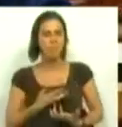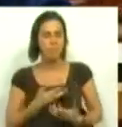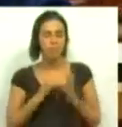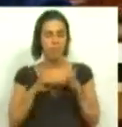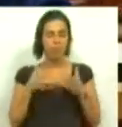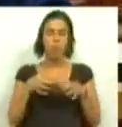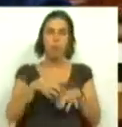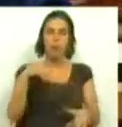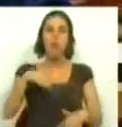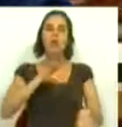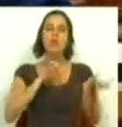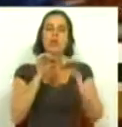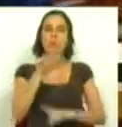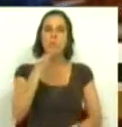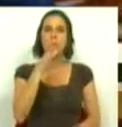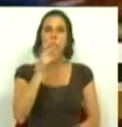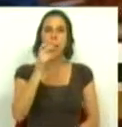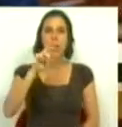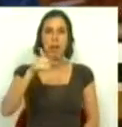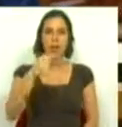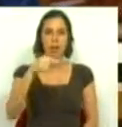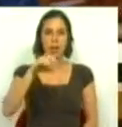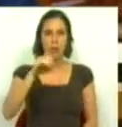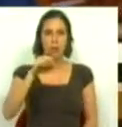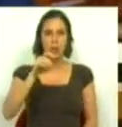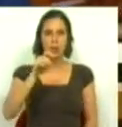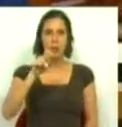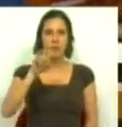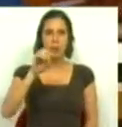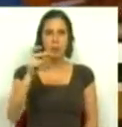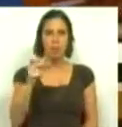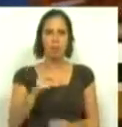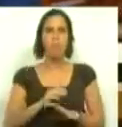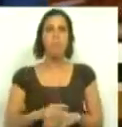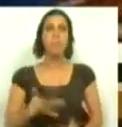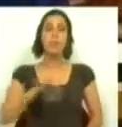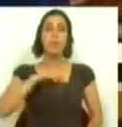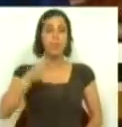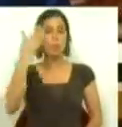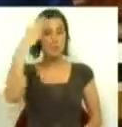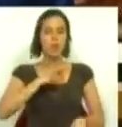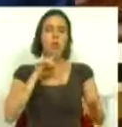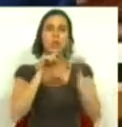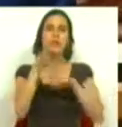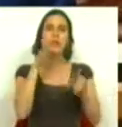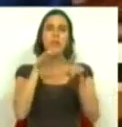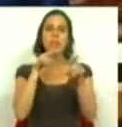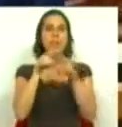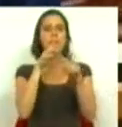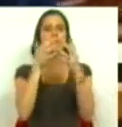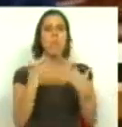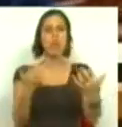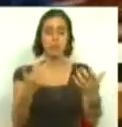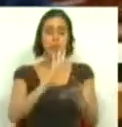os do Grupo Parlamentar ao Sr. Deputado António Proa. Sr. Presidente, Srs. Deputados,